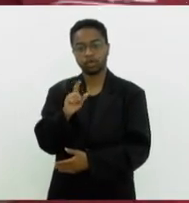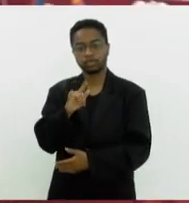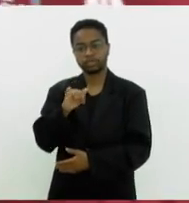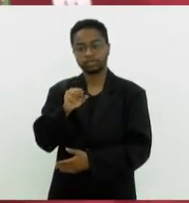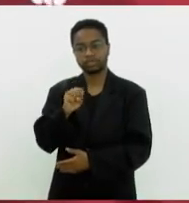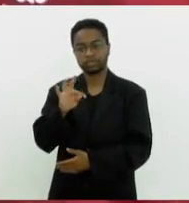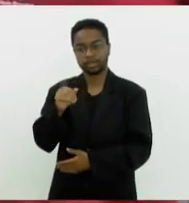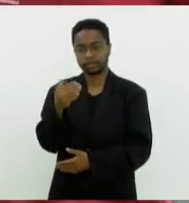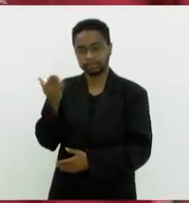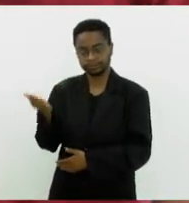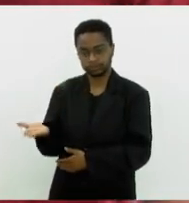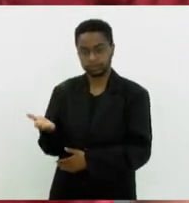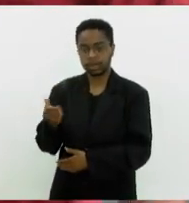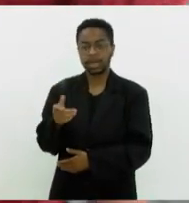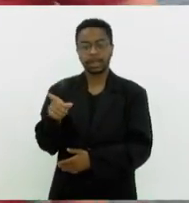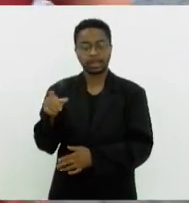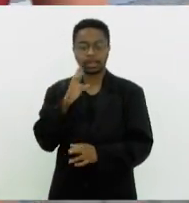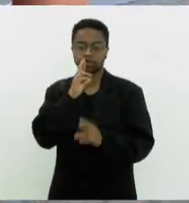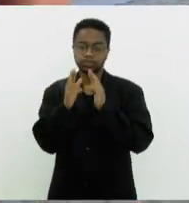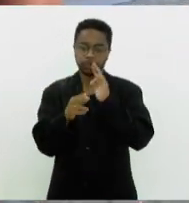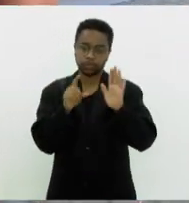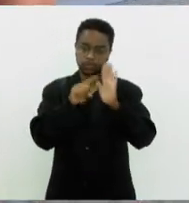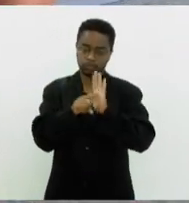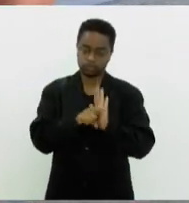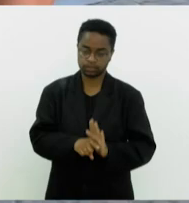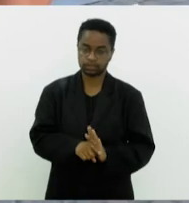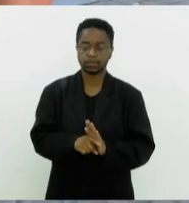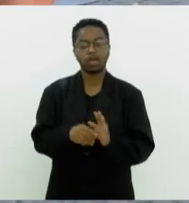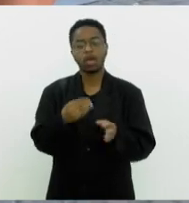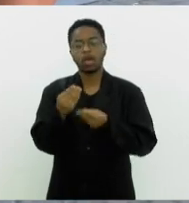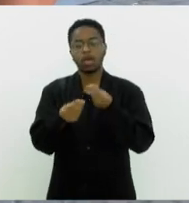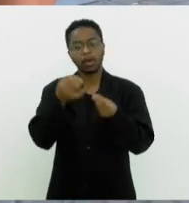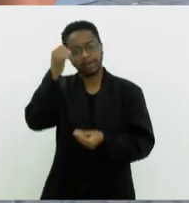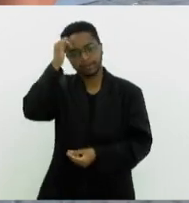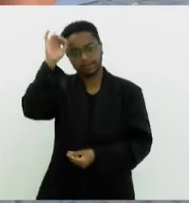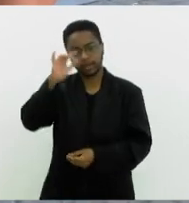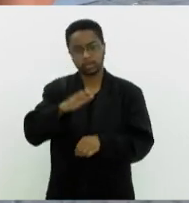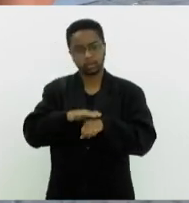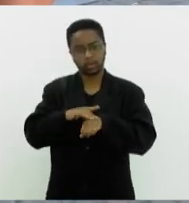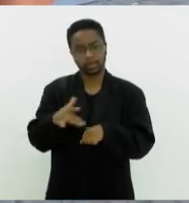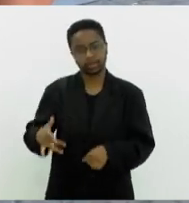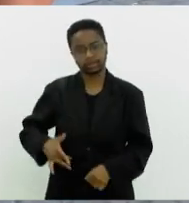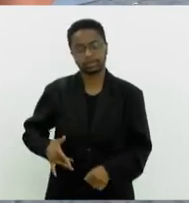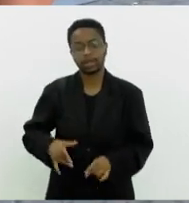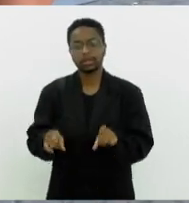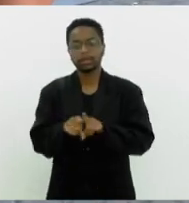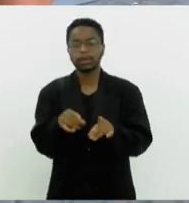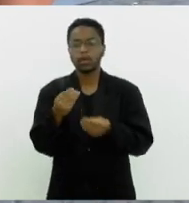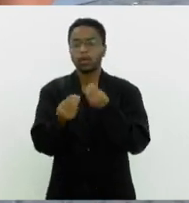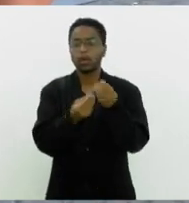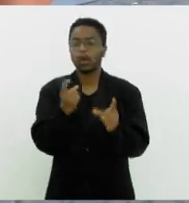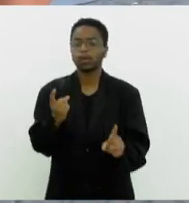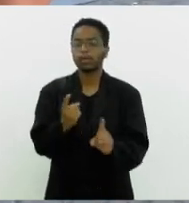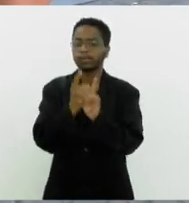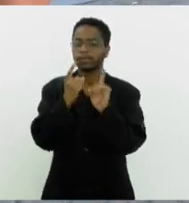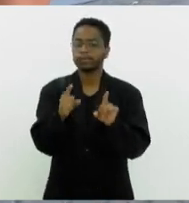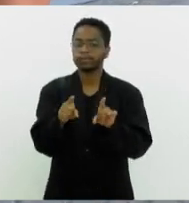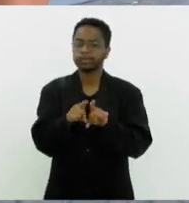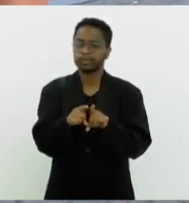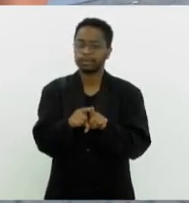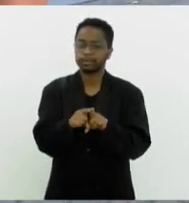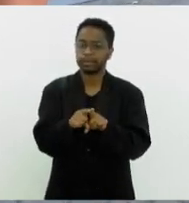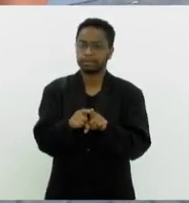dúvidas a respeito disso. Doutor, como prevenir as doenças renais? Como é feito esse diagnóstico e se há algum